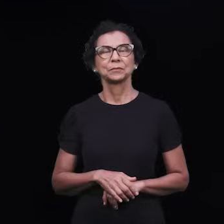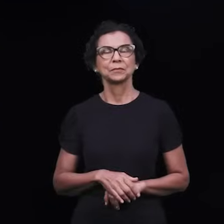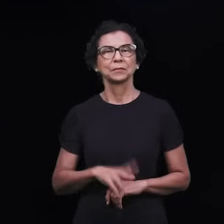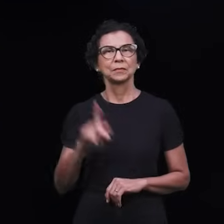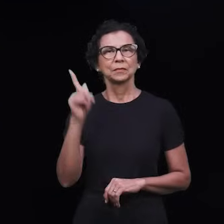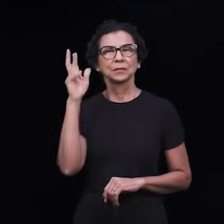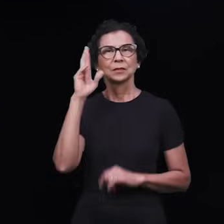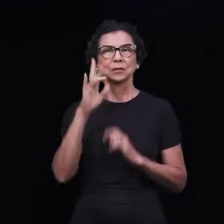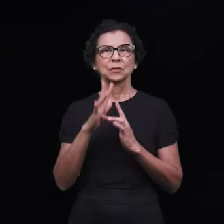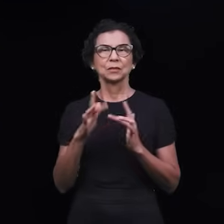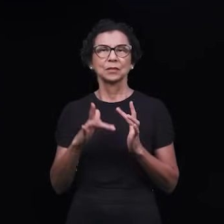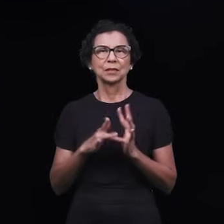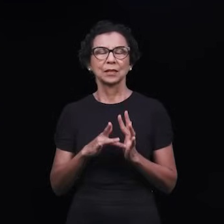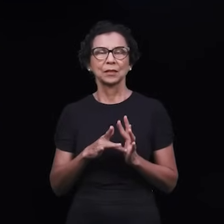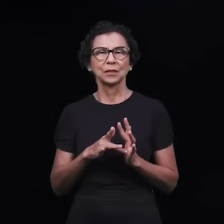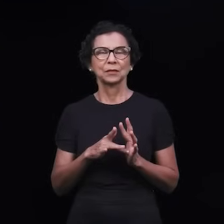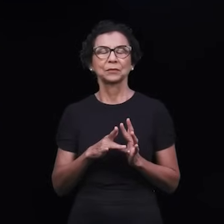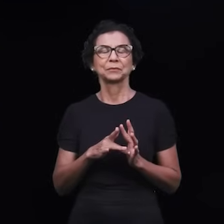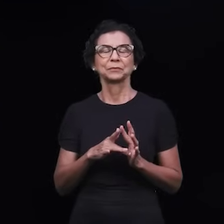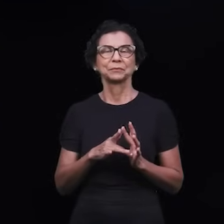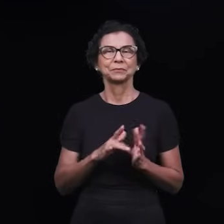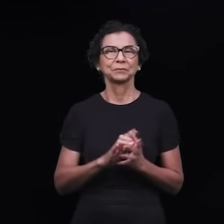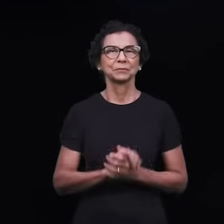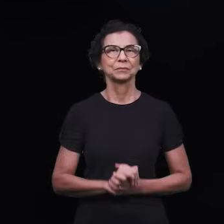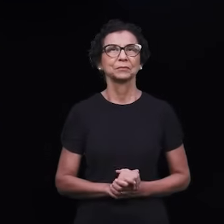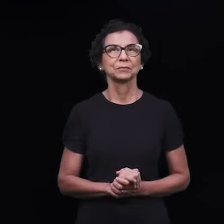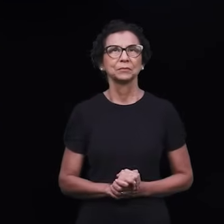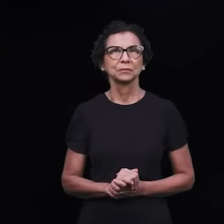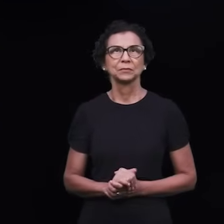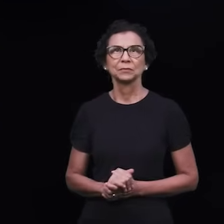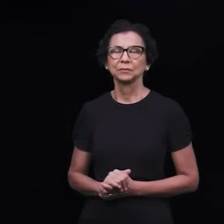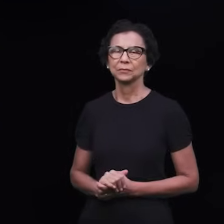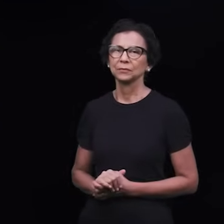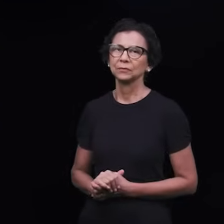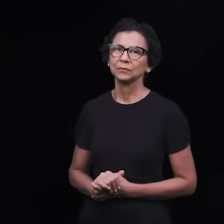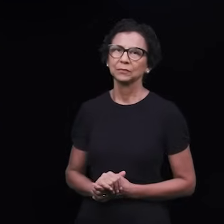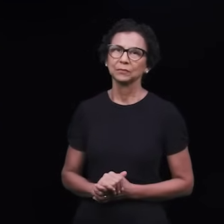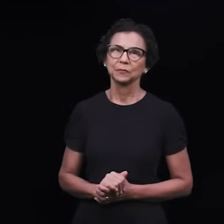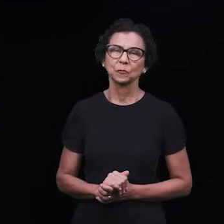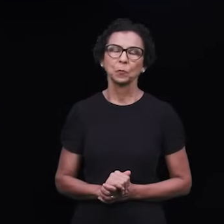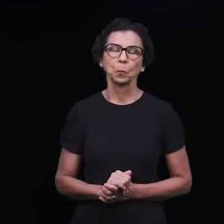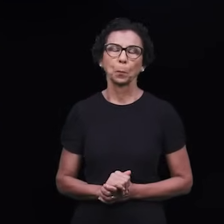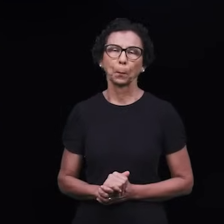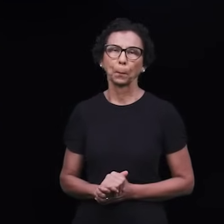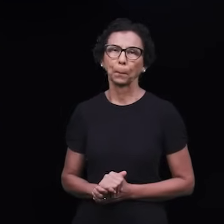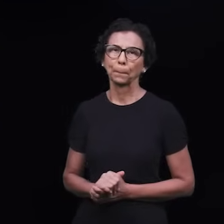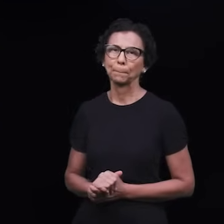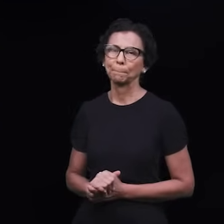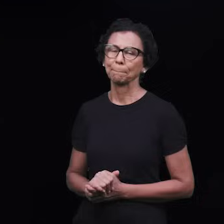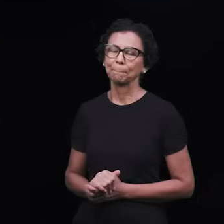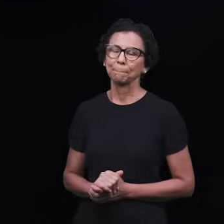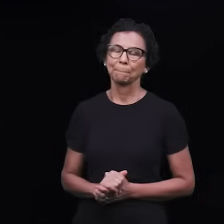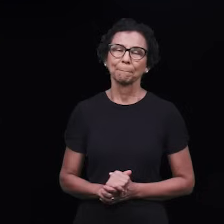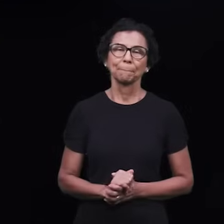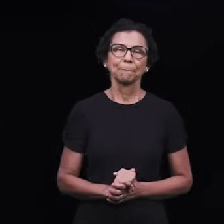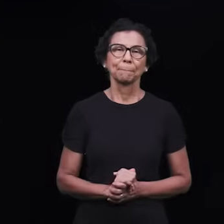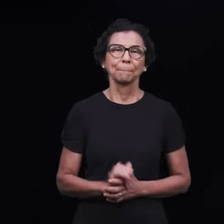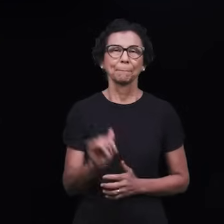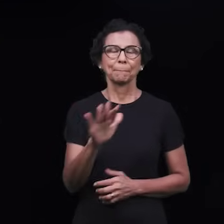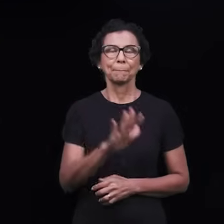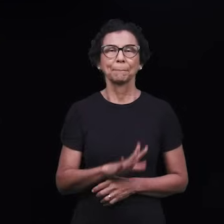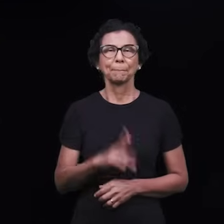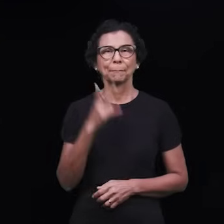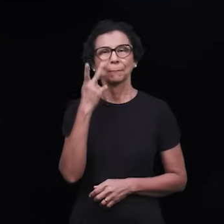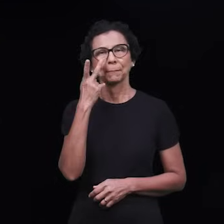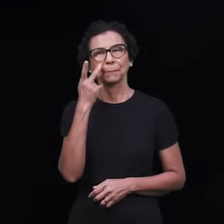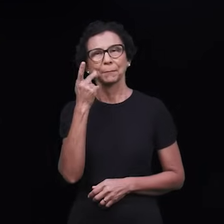e seus irmãos, me chamo irmão Marcos Moreira, sou da igreja do bairro do Mudubim, Fortaleza,